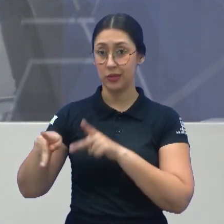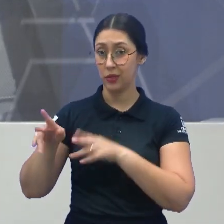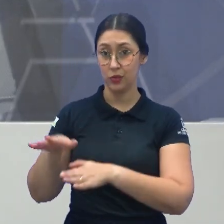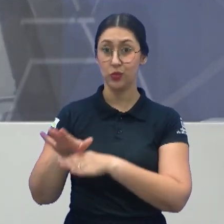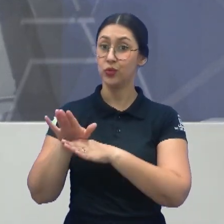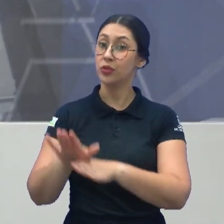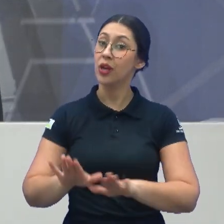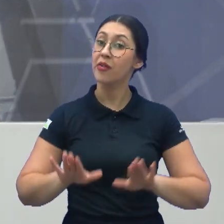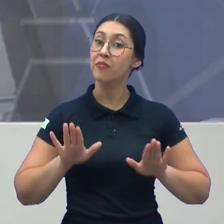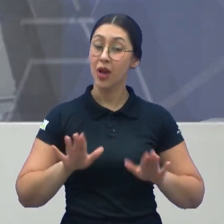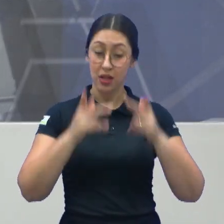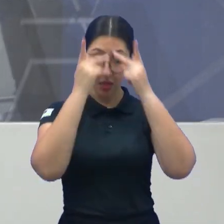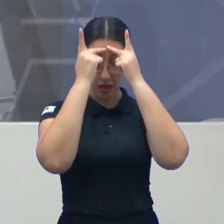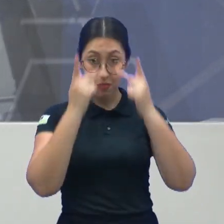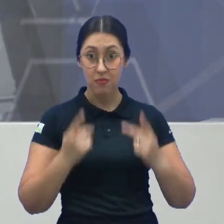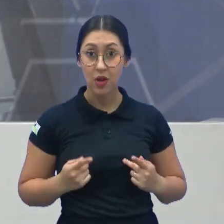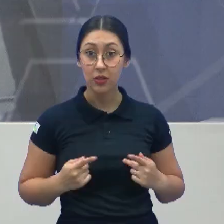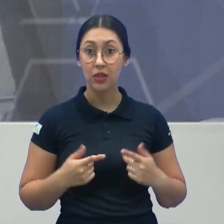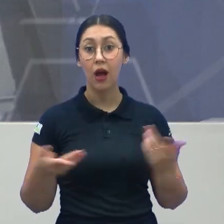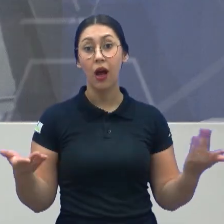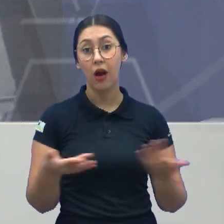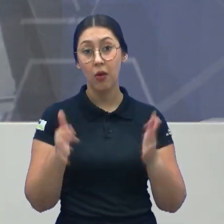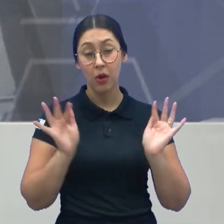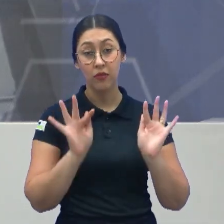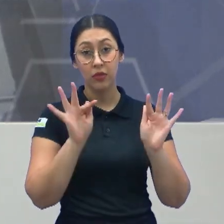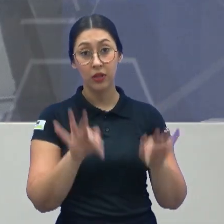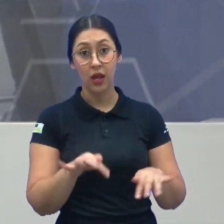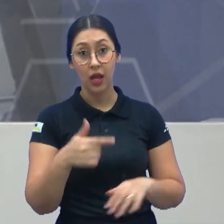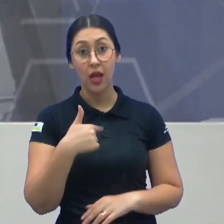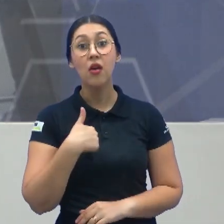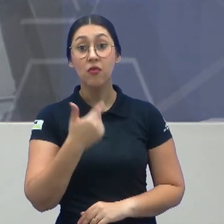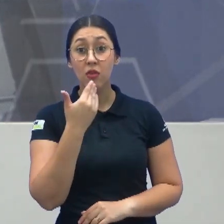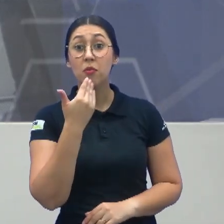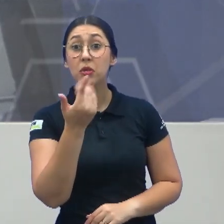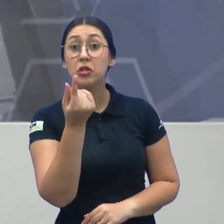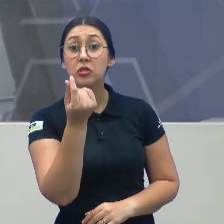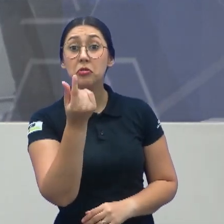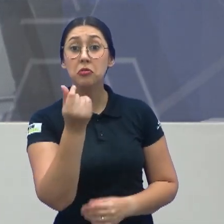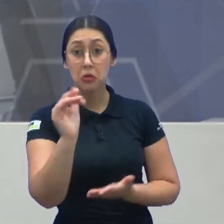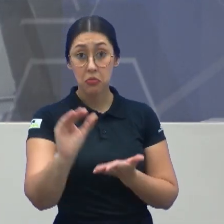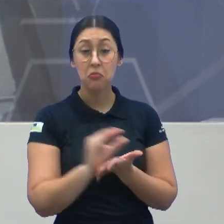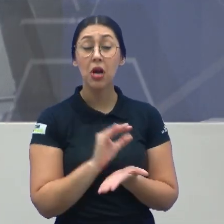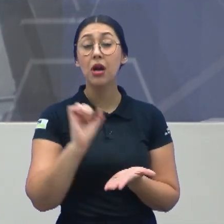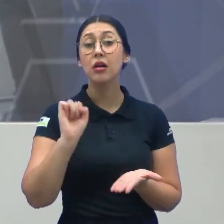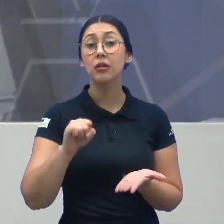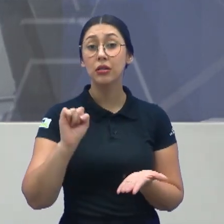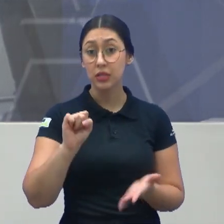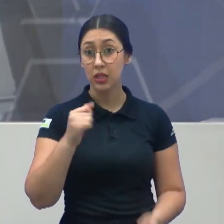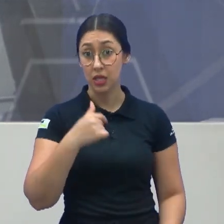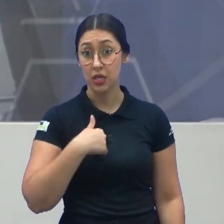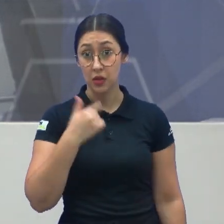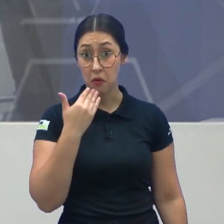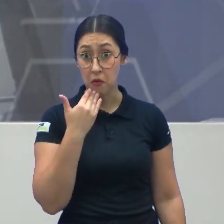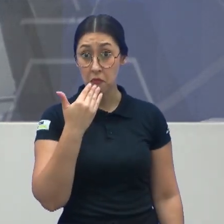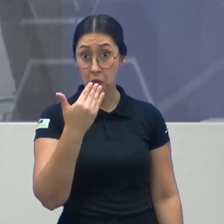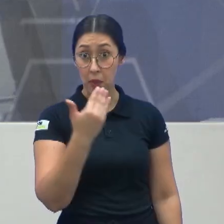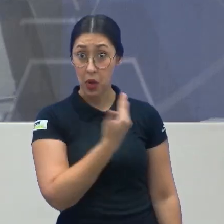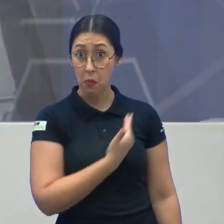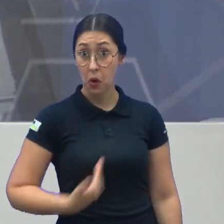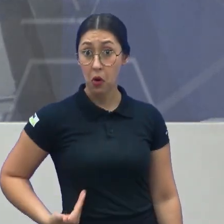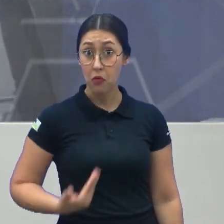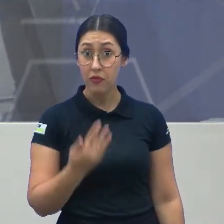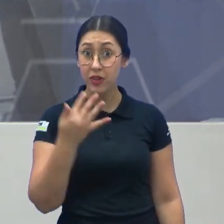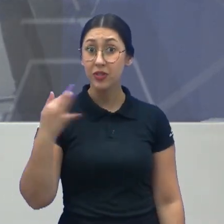atender a si mesmo. Para finalizar, eu vou pedir uma emenda sim, senhor prefeito. Eu vou pedir uma emenda sim para o governo federal. E eu